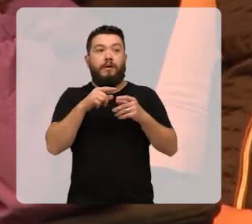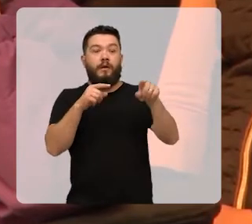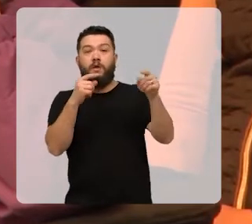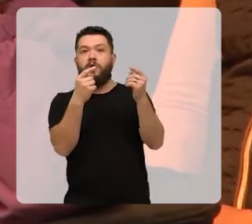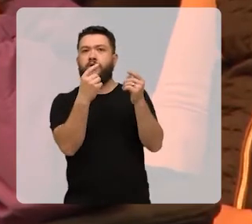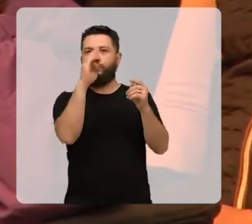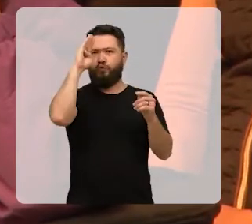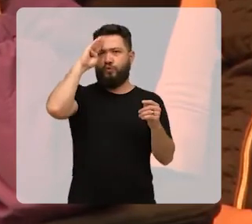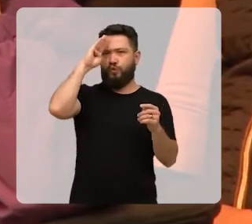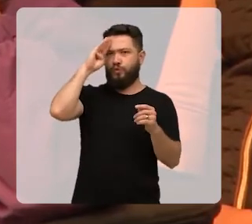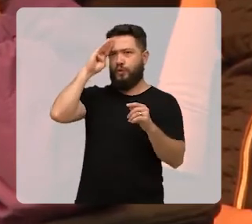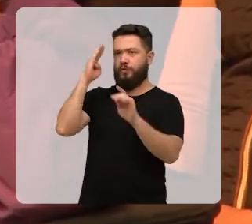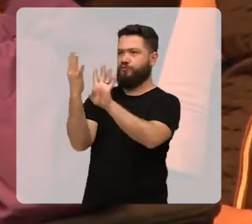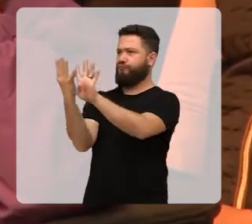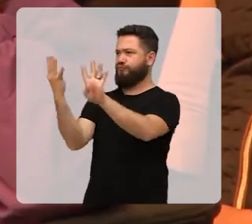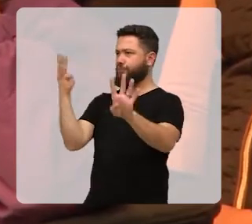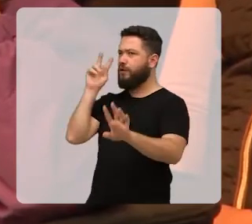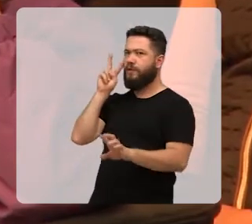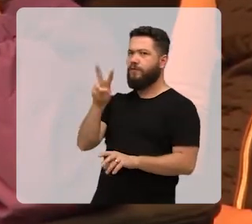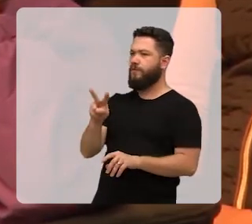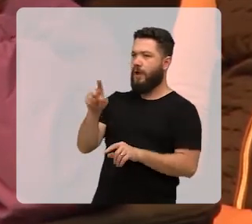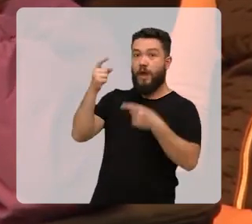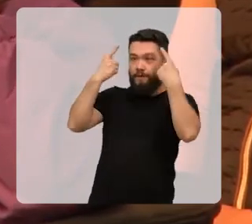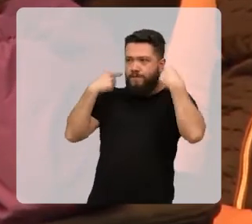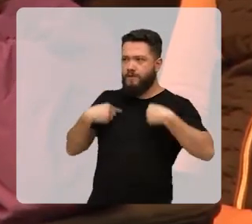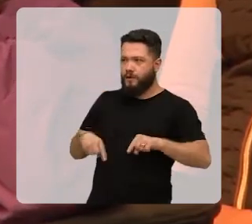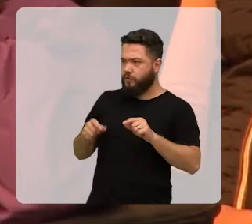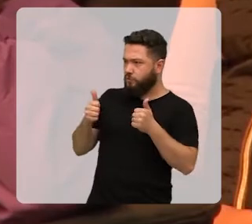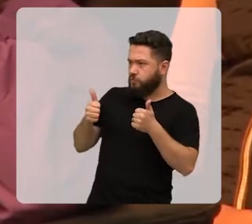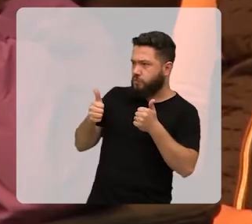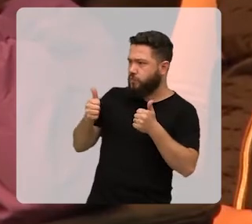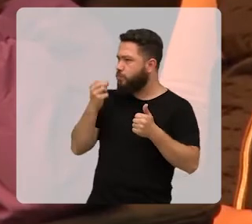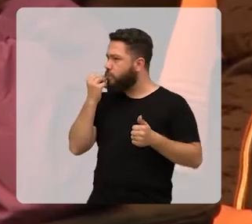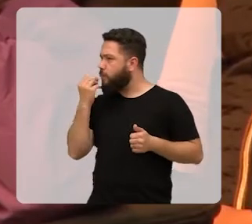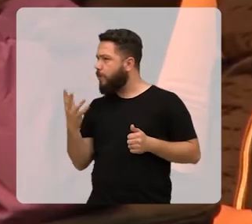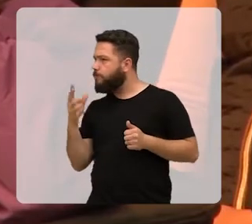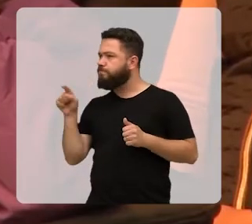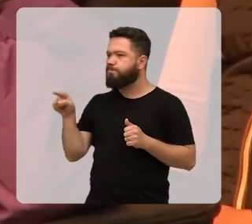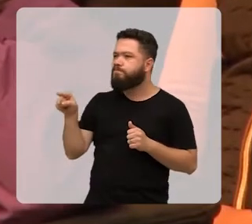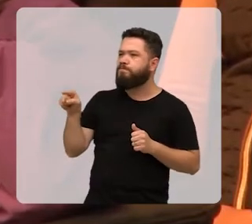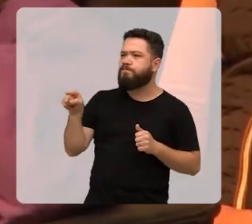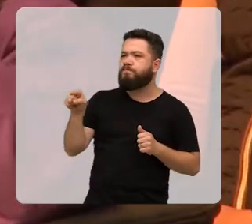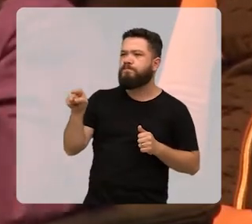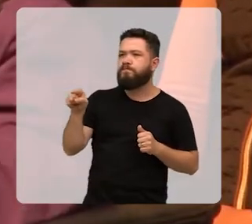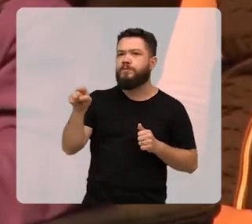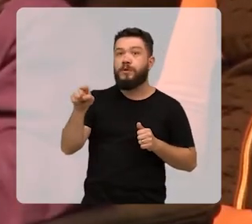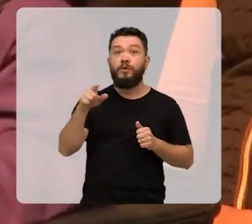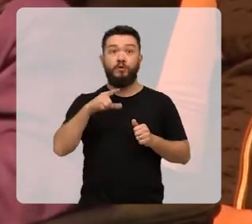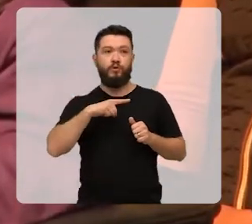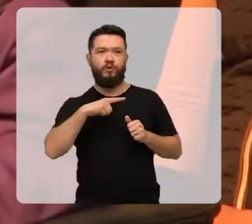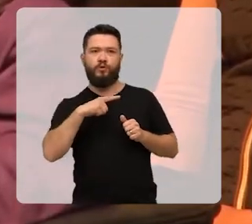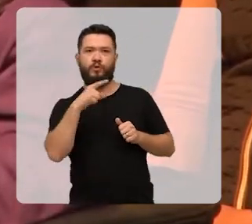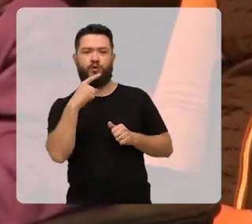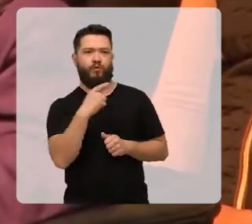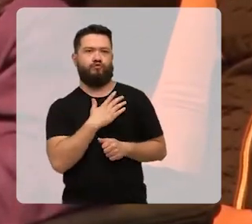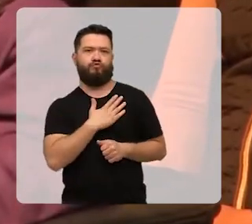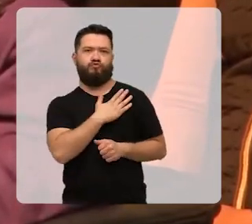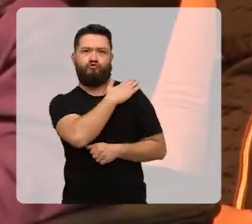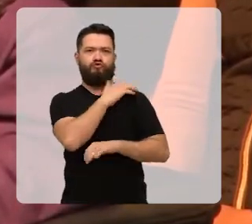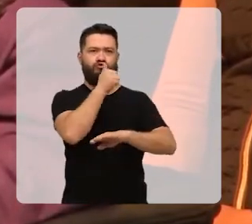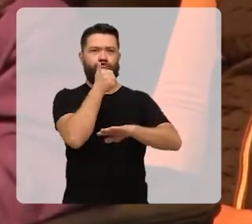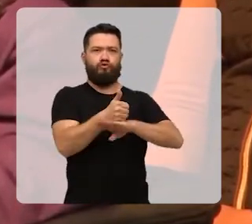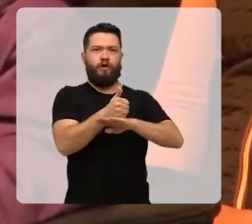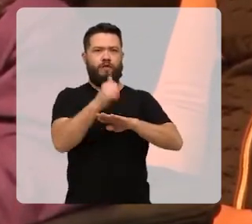prisioneiro. Uma vez, durante uma Pell, enfrentei Joseph Kramer, o comandante do campo conhecido como